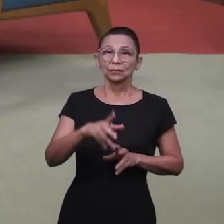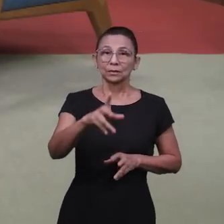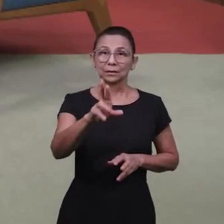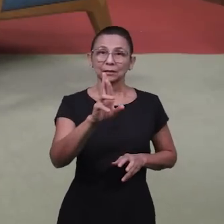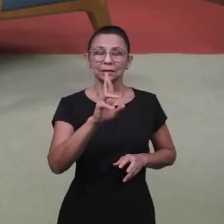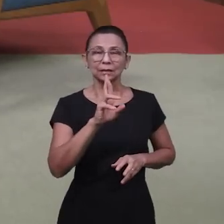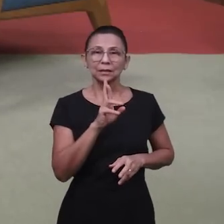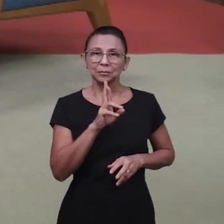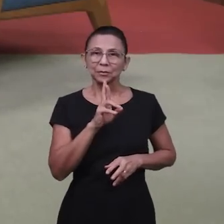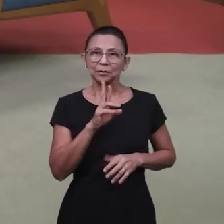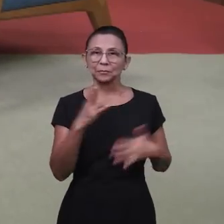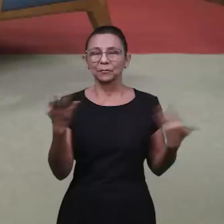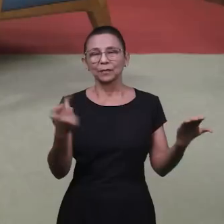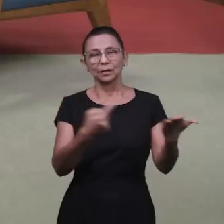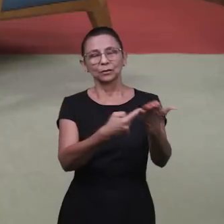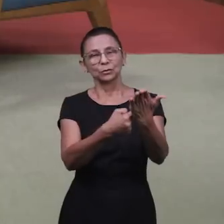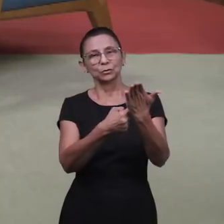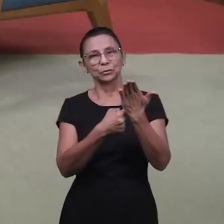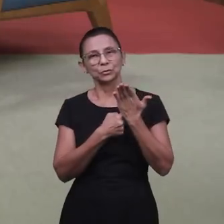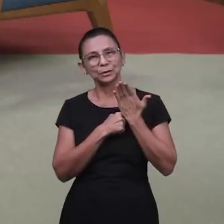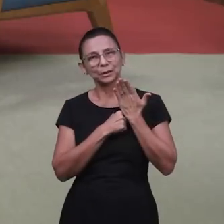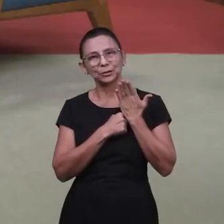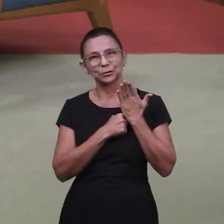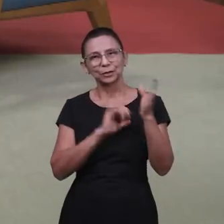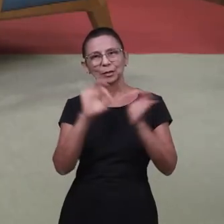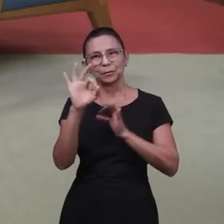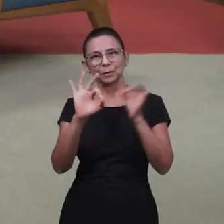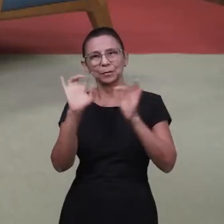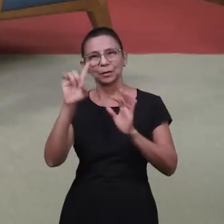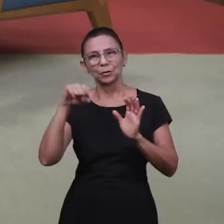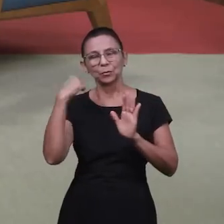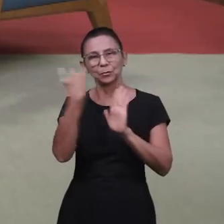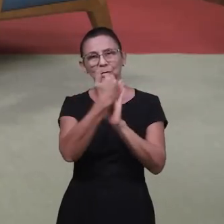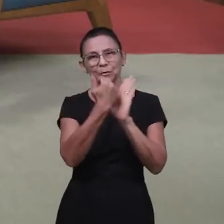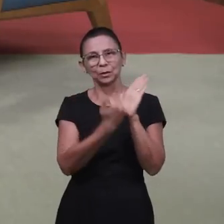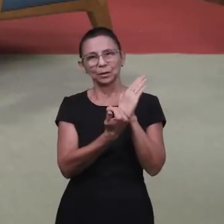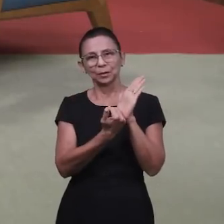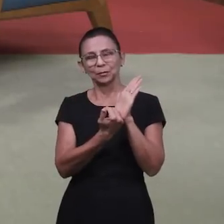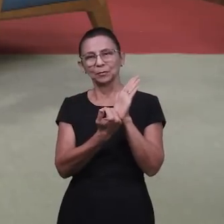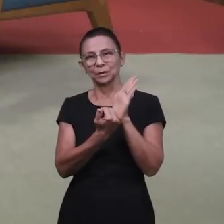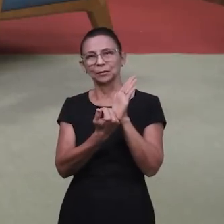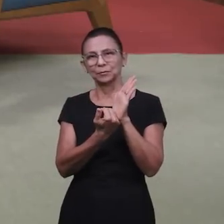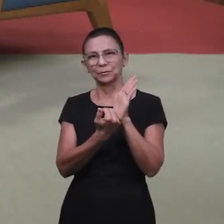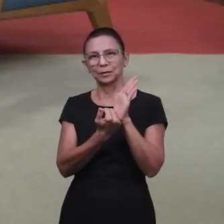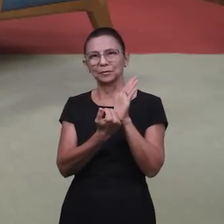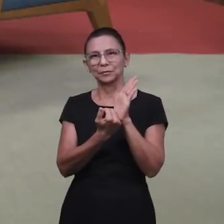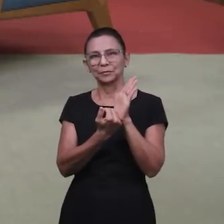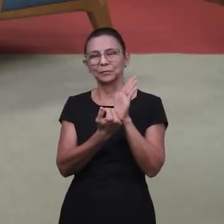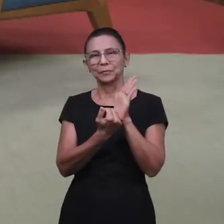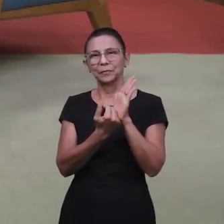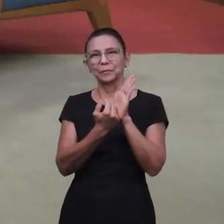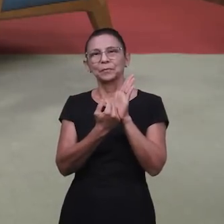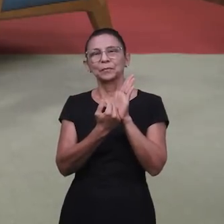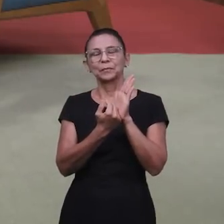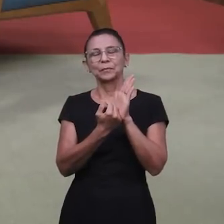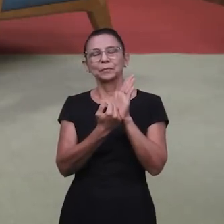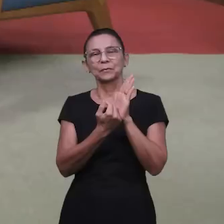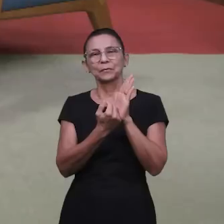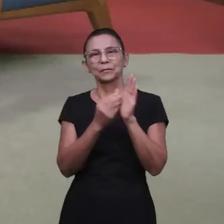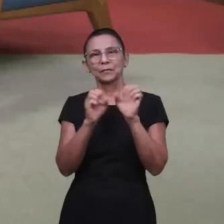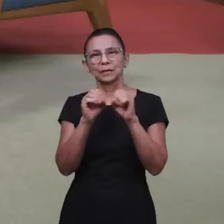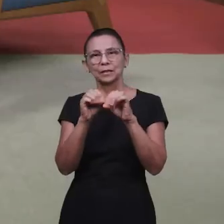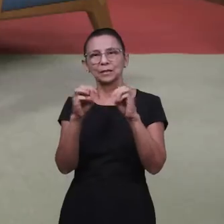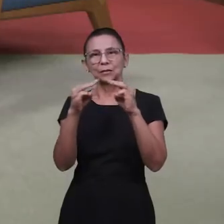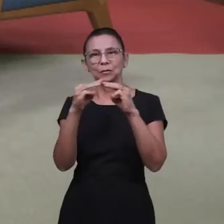você responder, você nos ajuda a fazer a próxima edição do programa Anunciando o Evangelho Eterno, do quadro Lições do